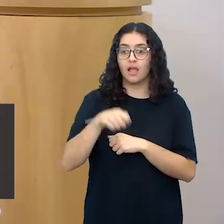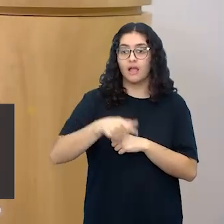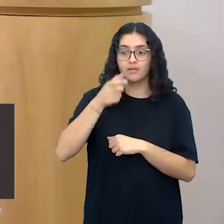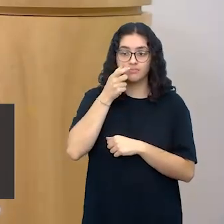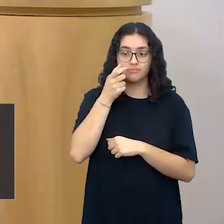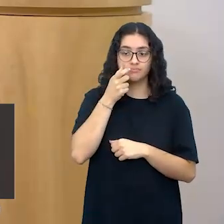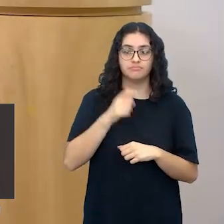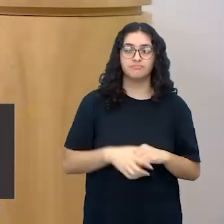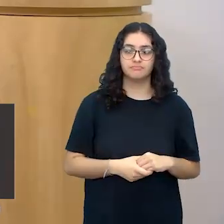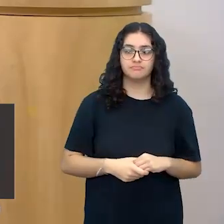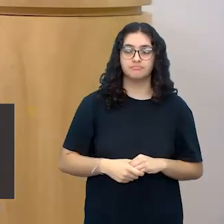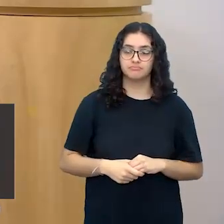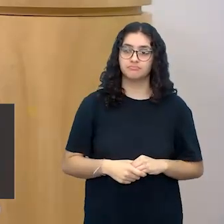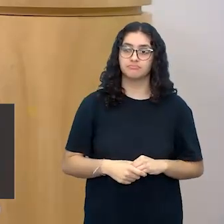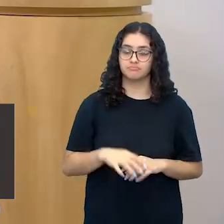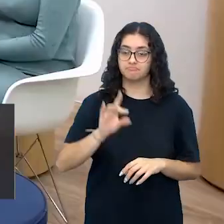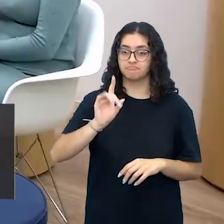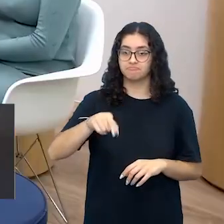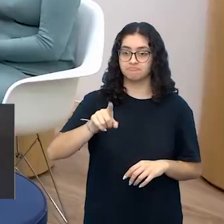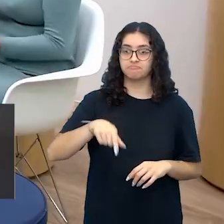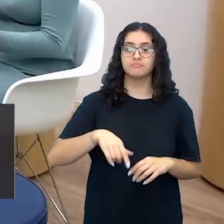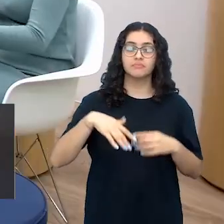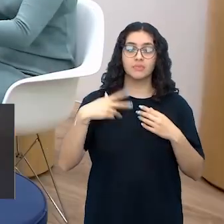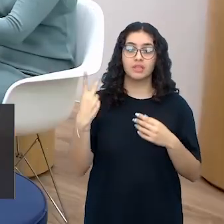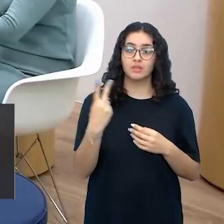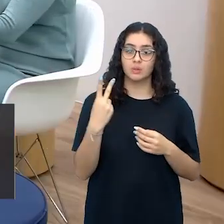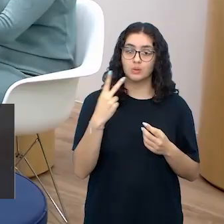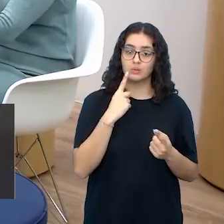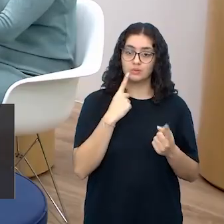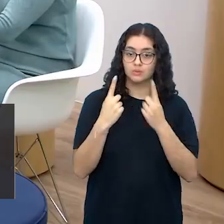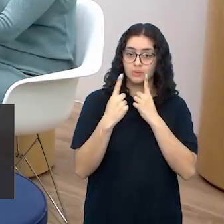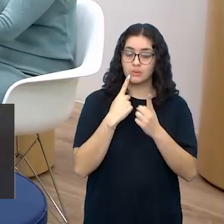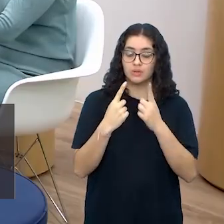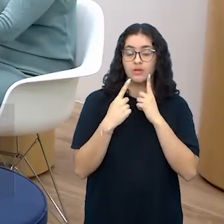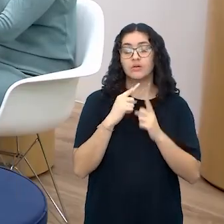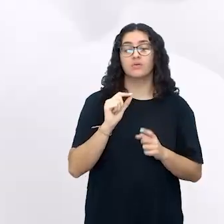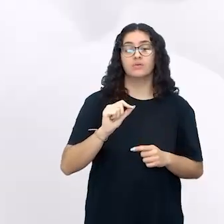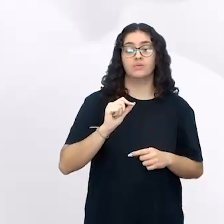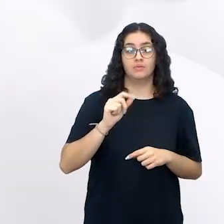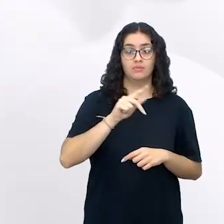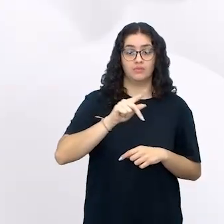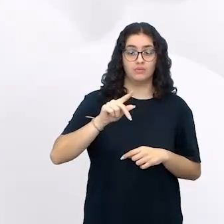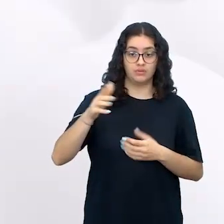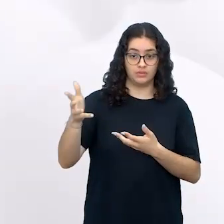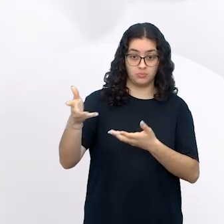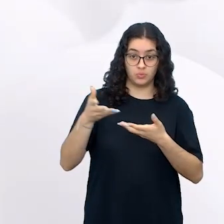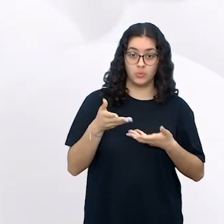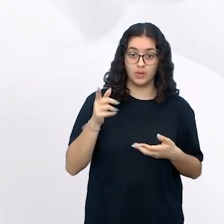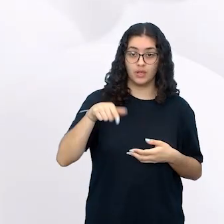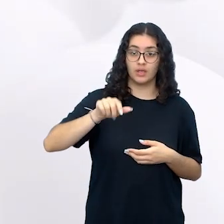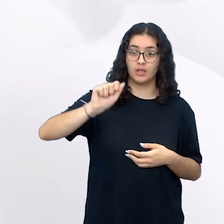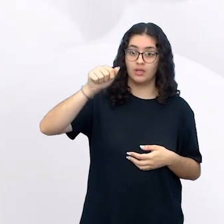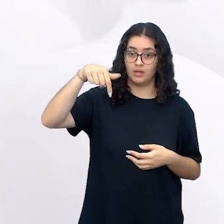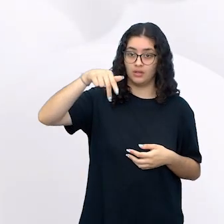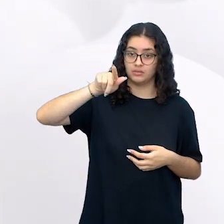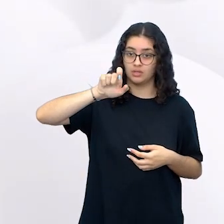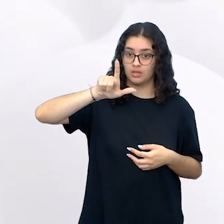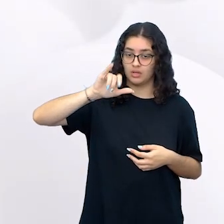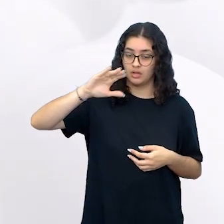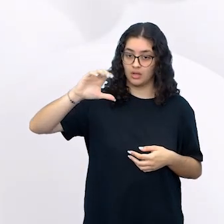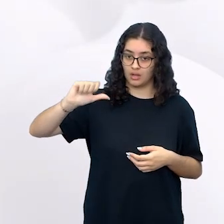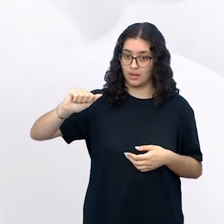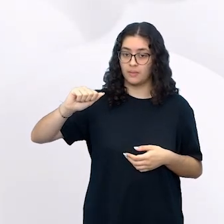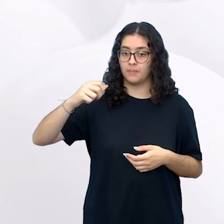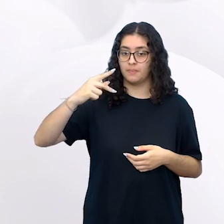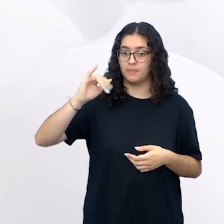assisti-lo. Exatamente. E o segundo diálogo, que esse, a professora convidada foi a Angélica Piccolo. E aí vamos